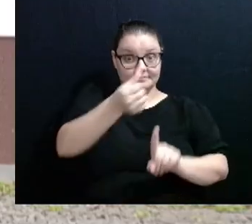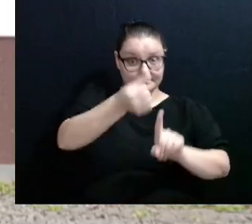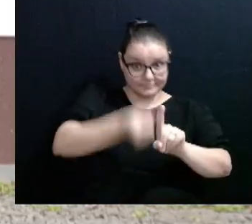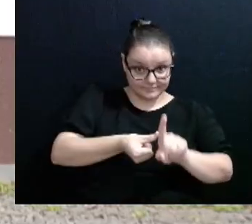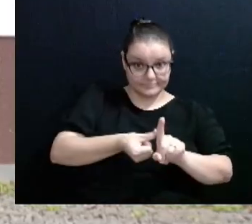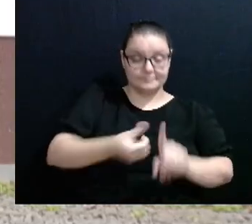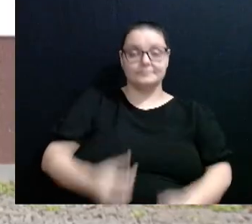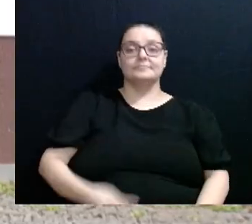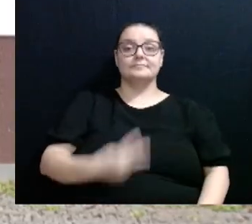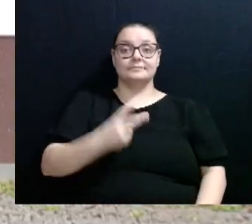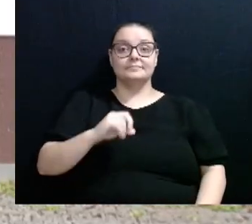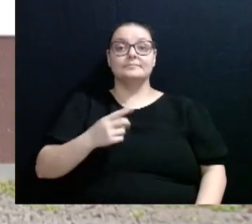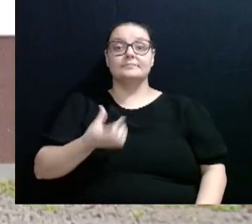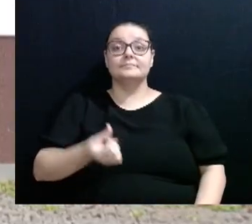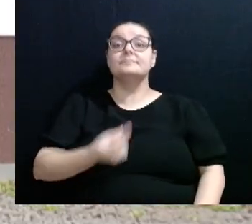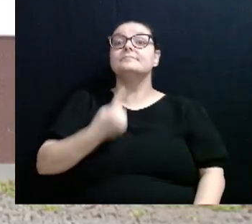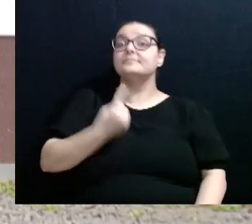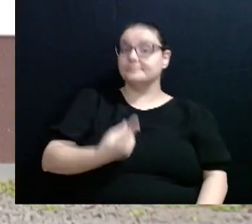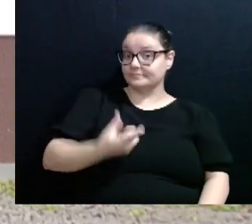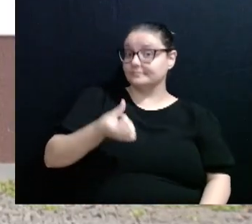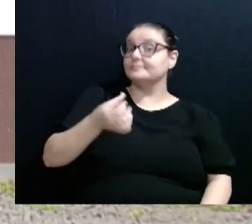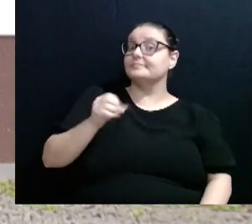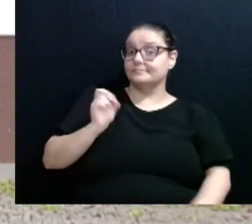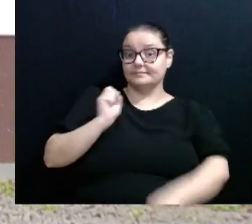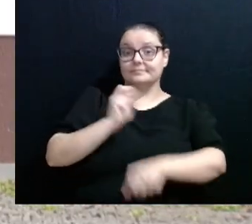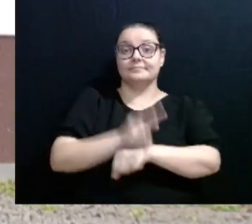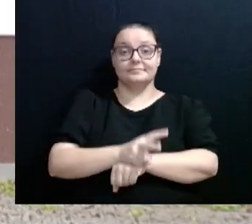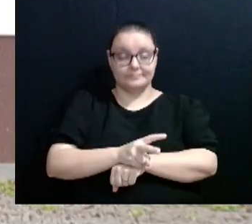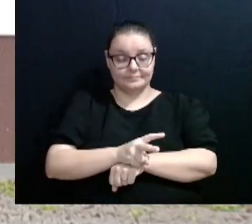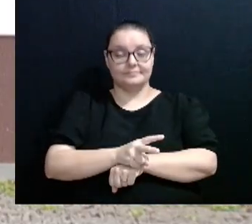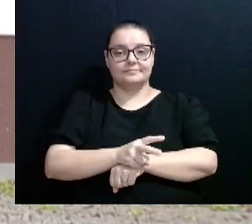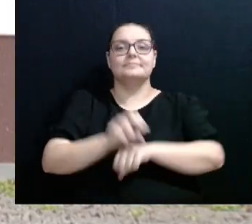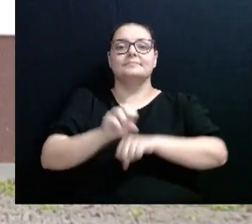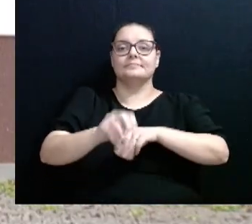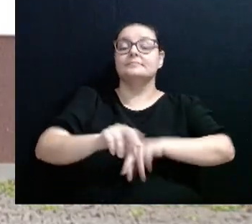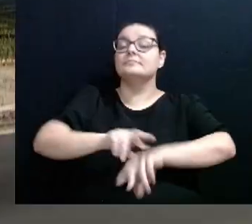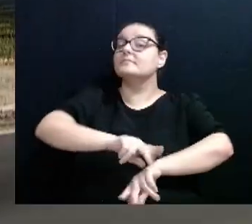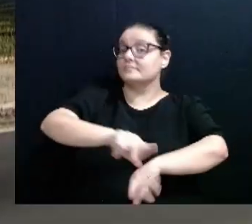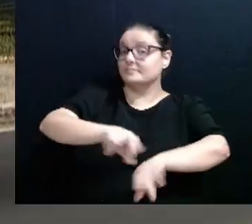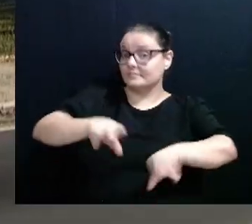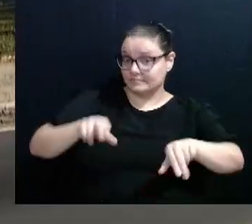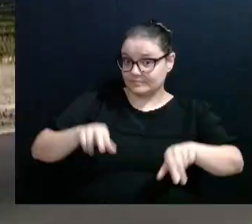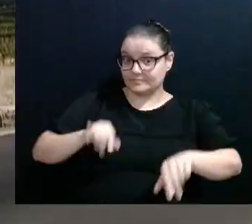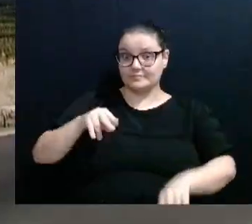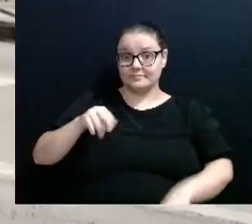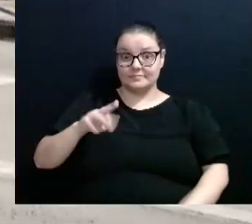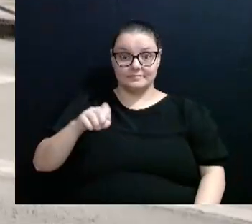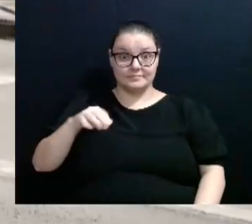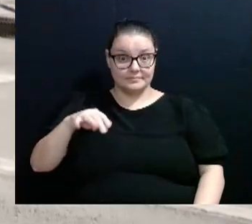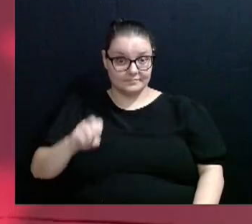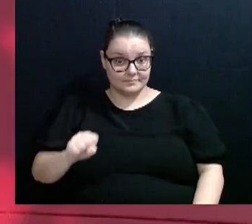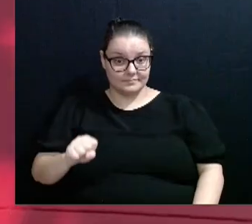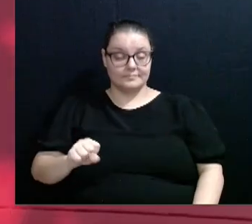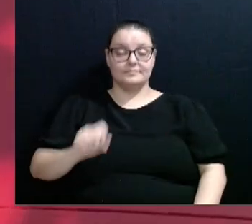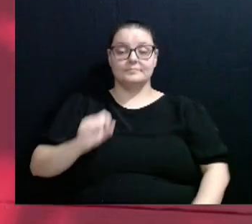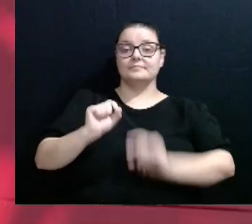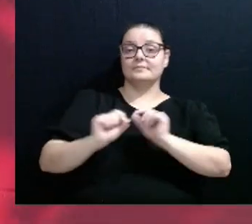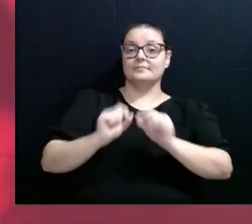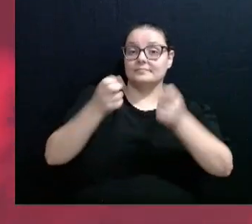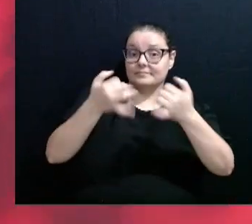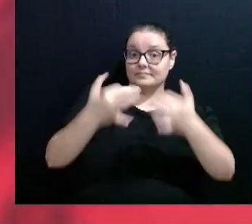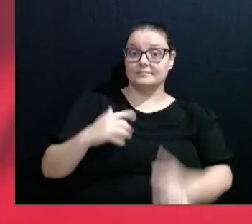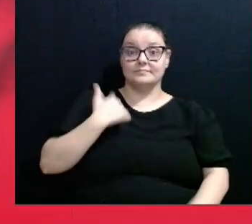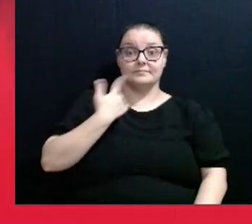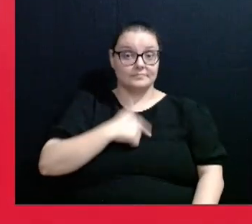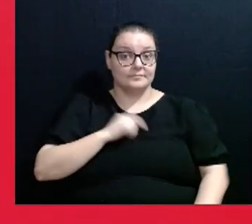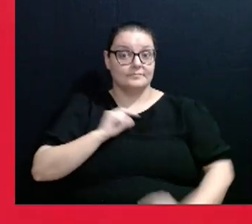são 160 vagas para ensino de diversos instrumentos. Quem vai explicar um pouco para a gente sobre o